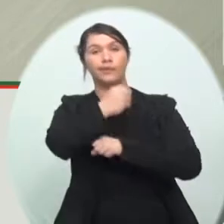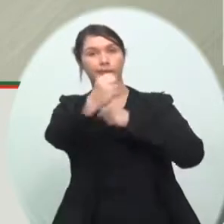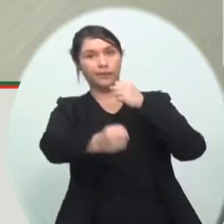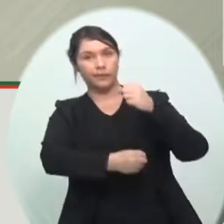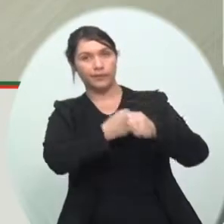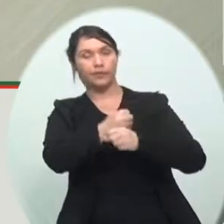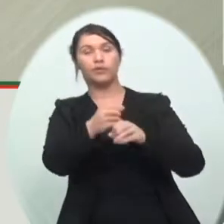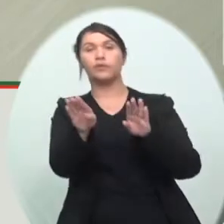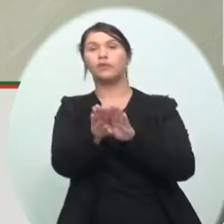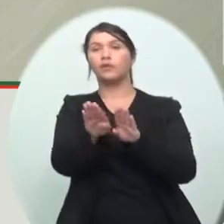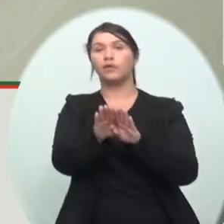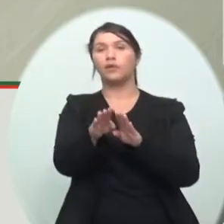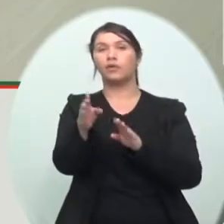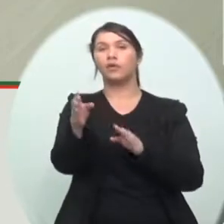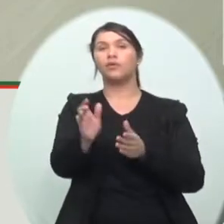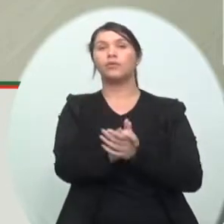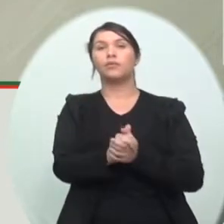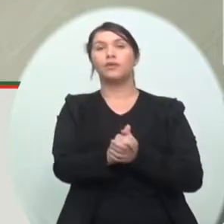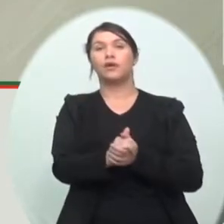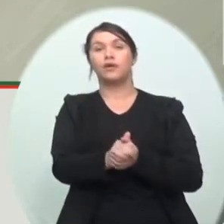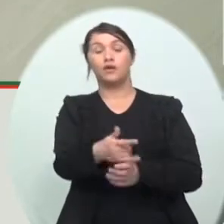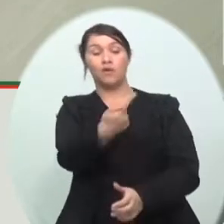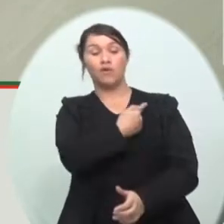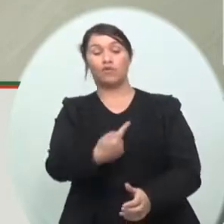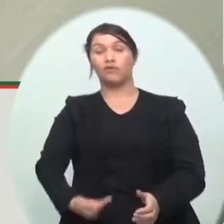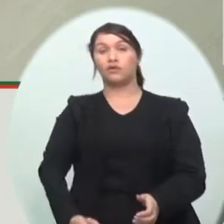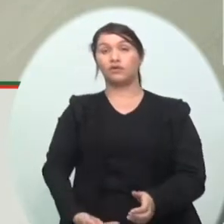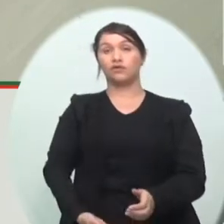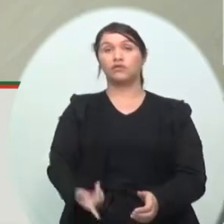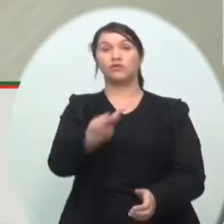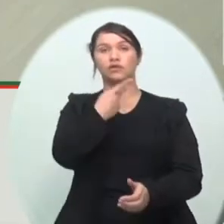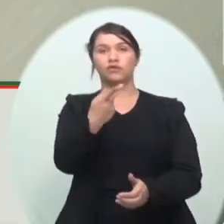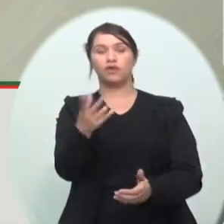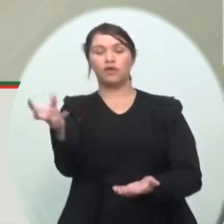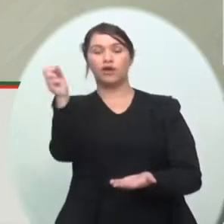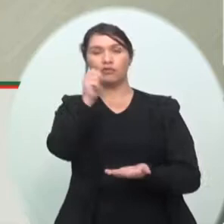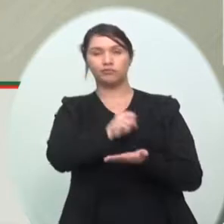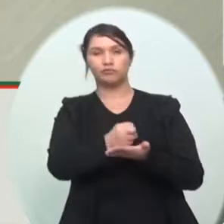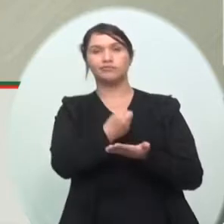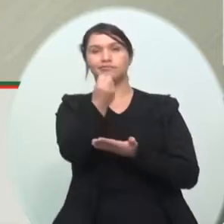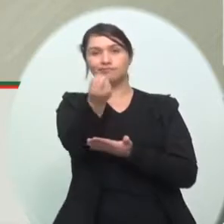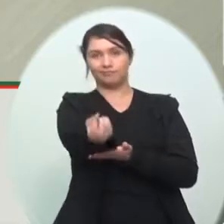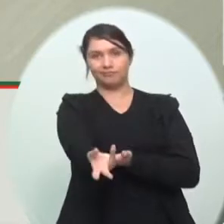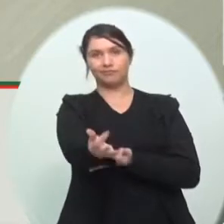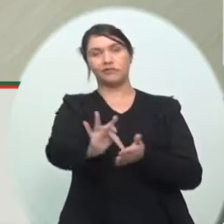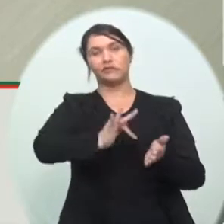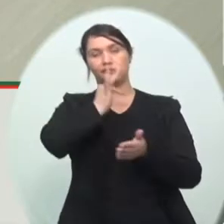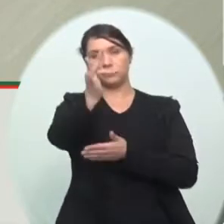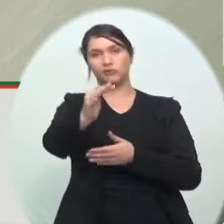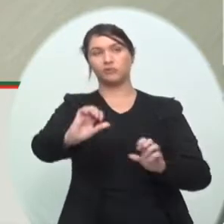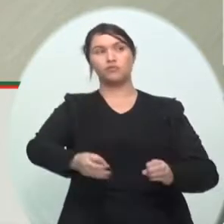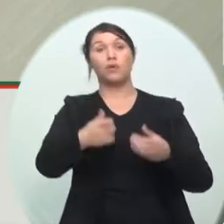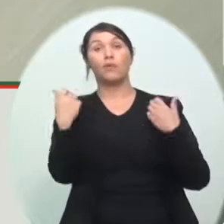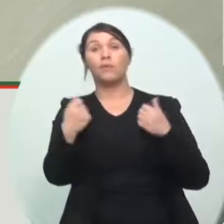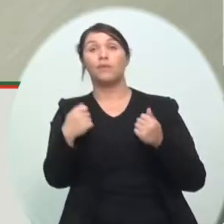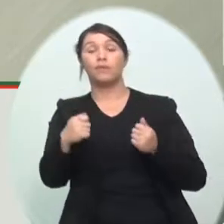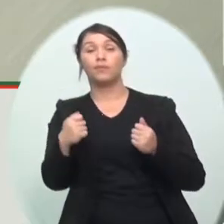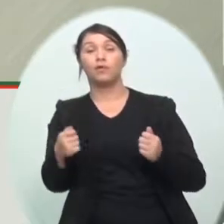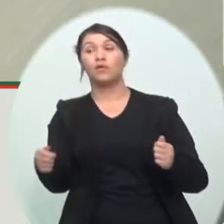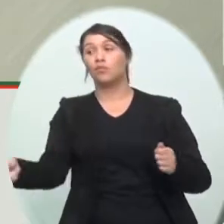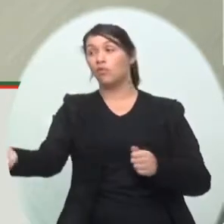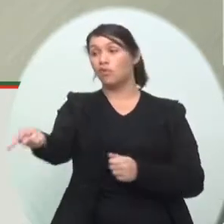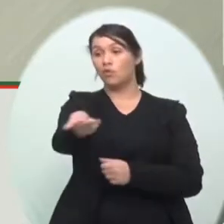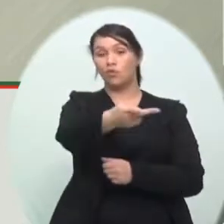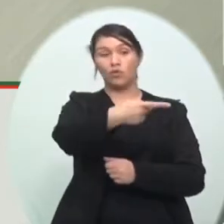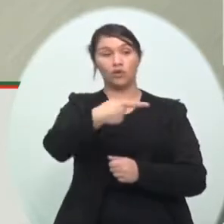estão seguradas pelo próprio governador. Então, precisamos um trabalho efetivo de todos juntos, forçando para que isso,